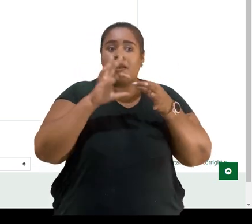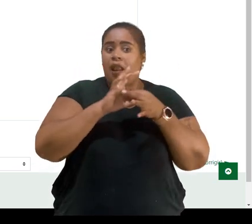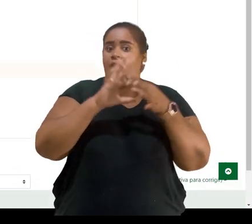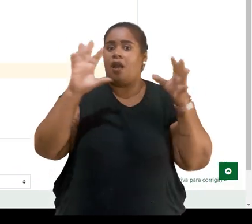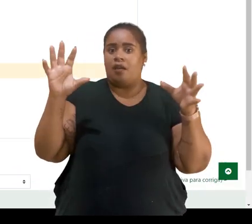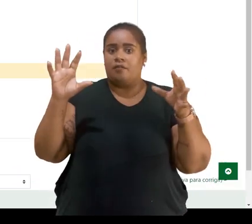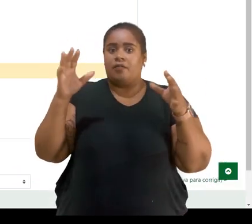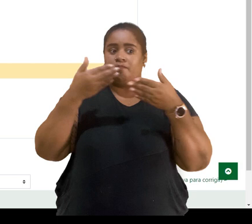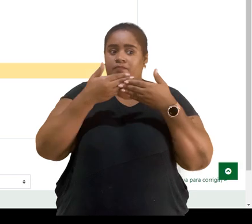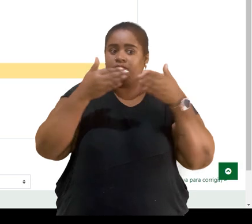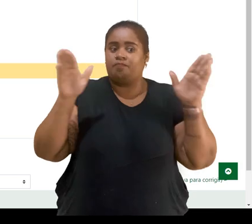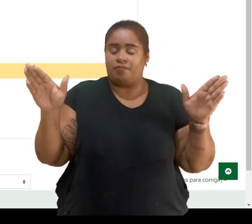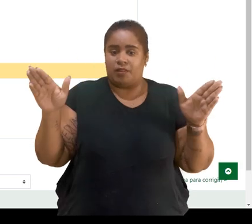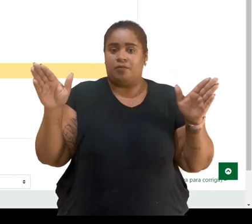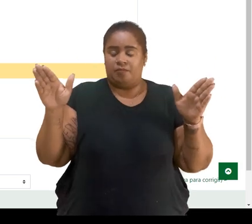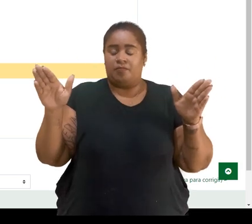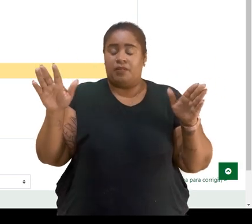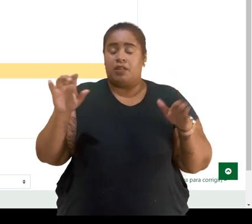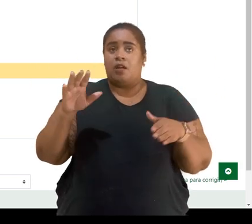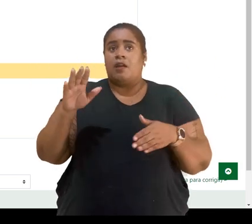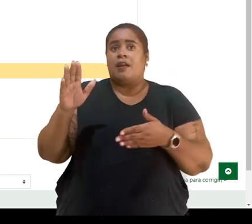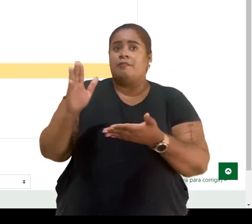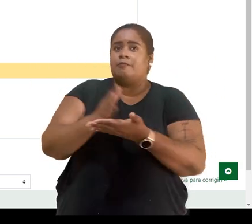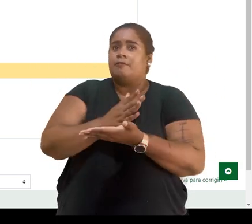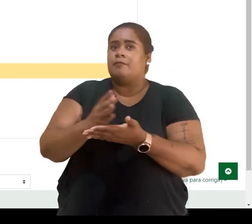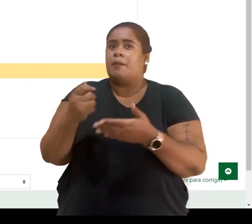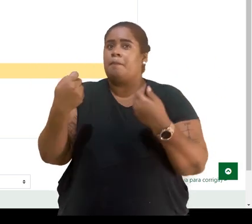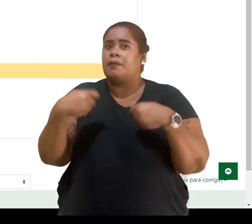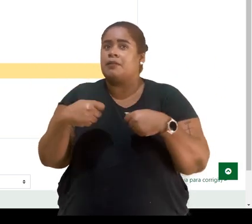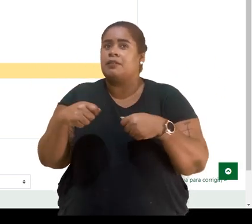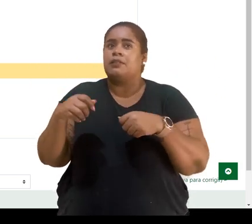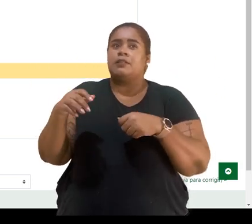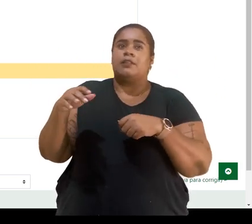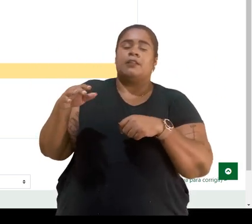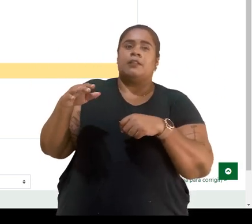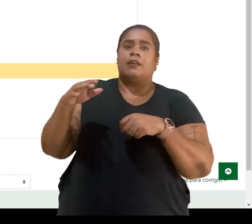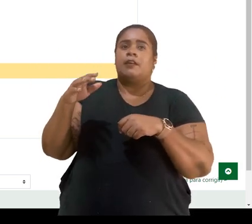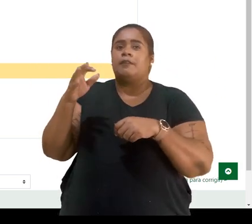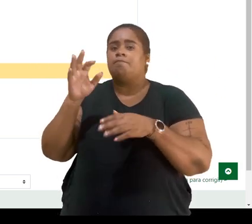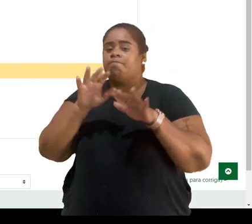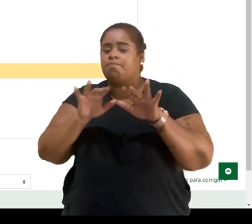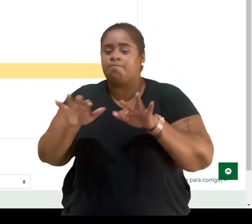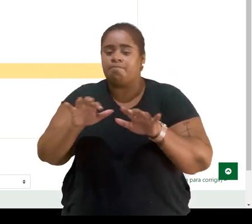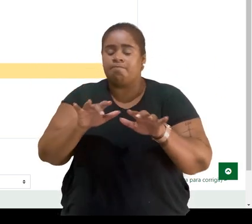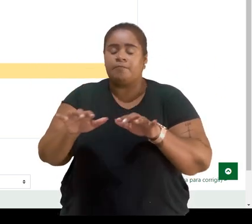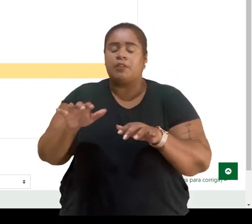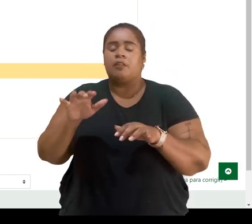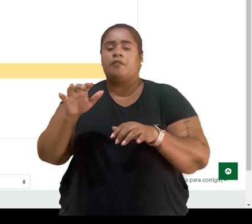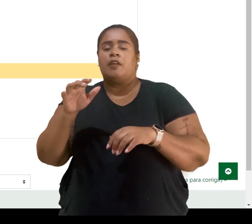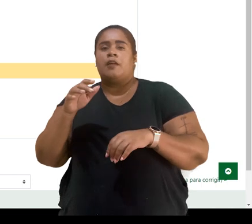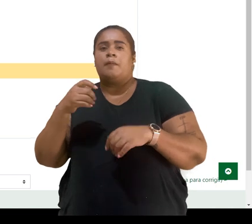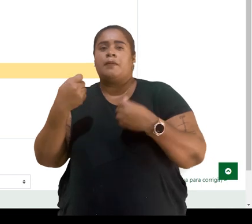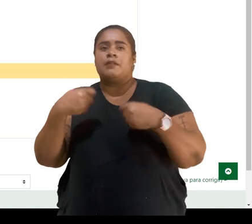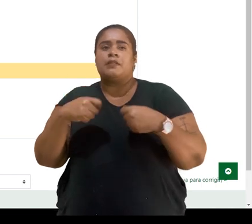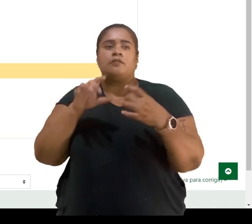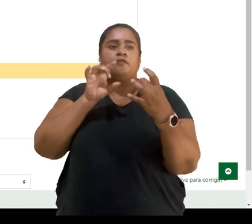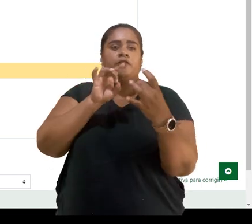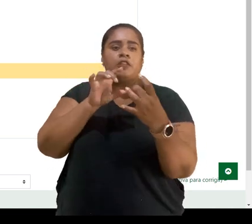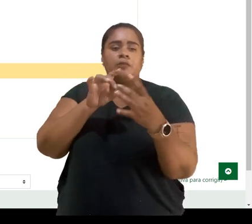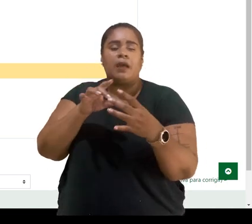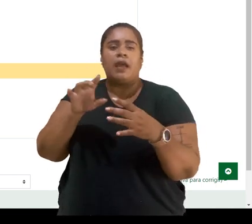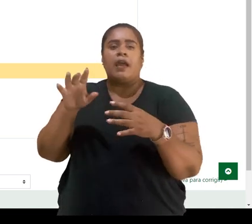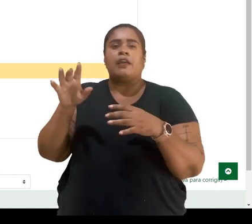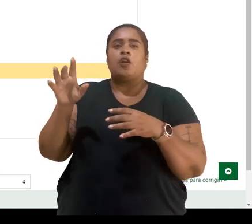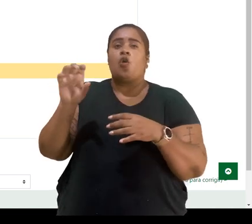ele é público Então dependendo do que você precisa escrever para o aluno se for um feedback